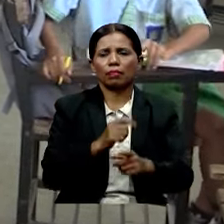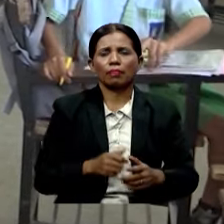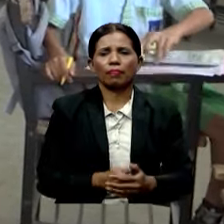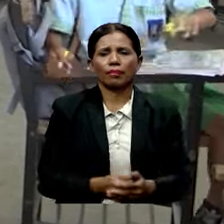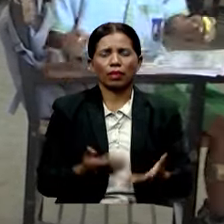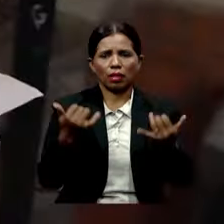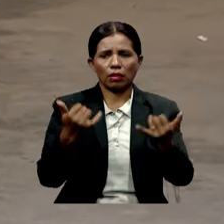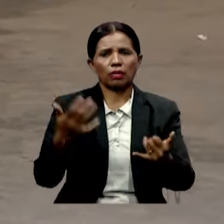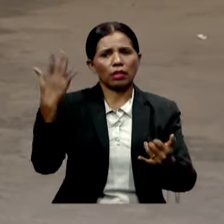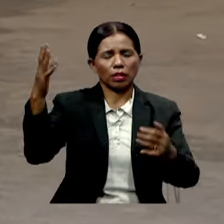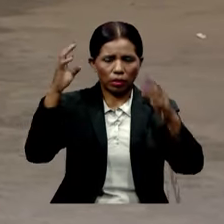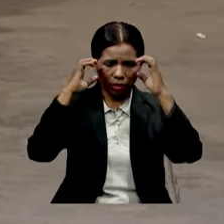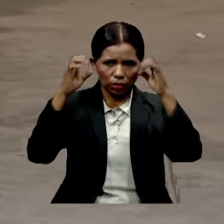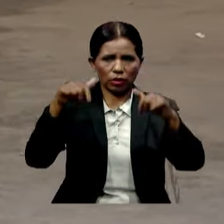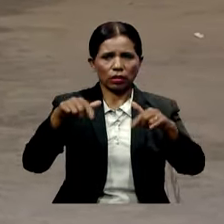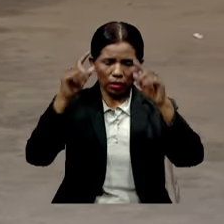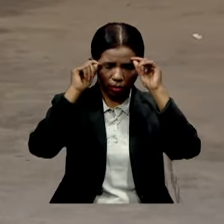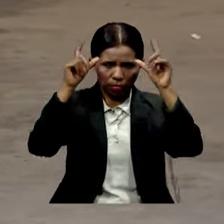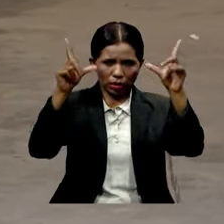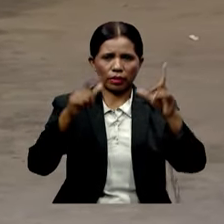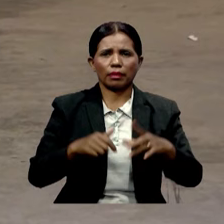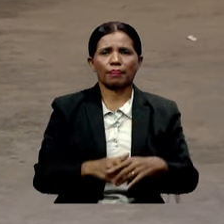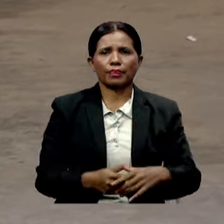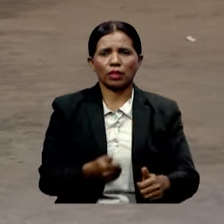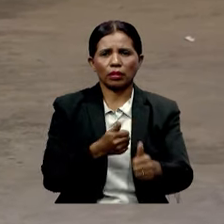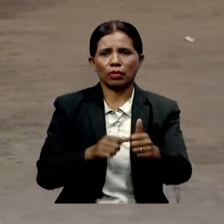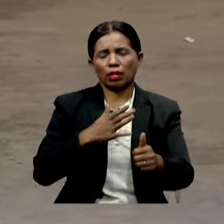a educação em Timor-Leste, tira o Nihare,